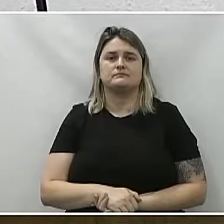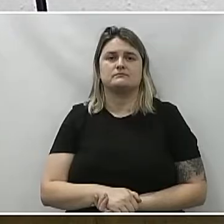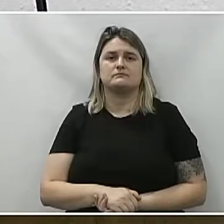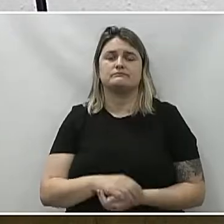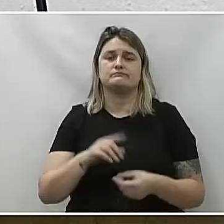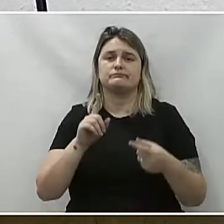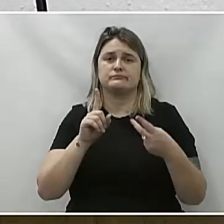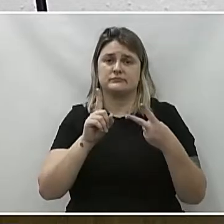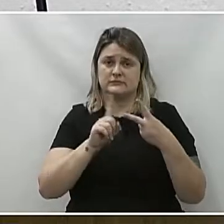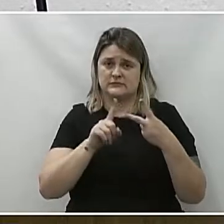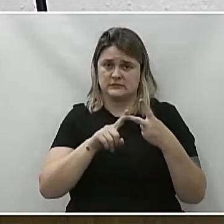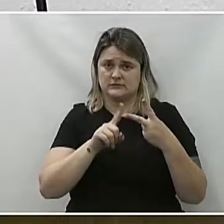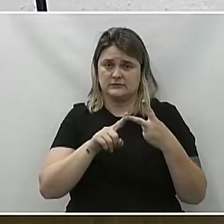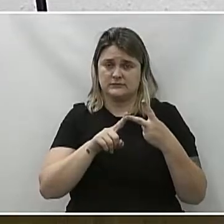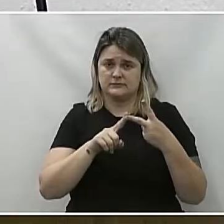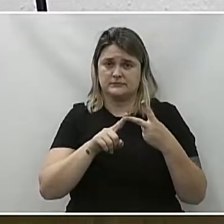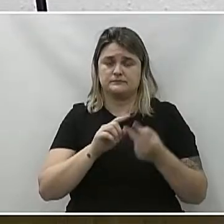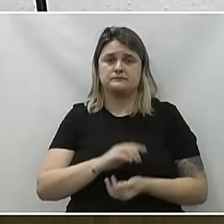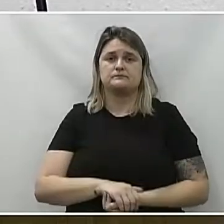Outra questão é que, assim,